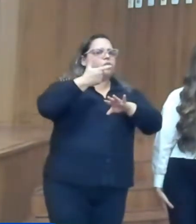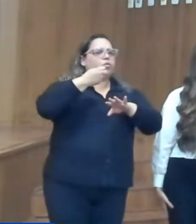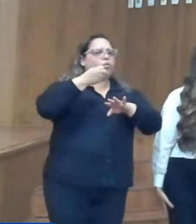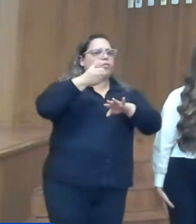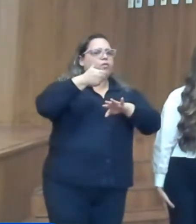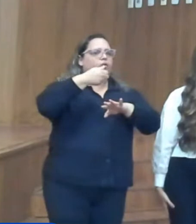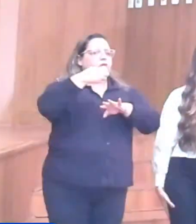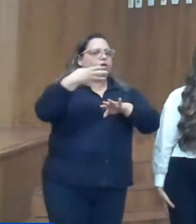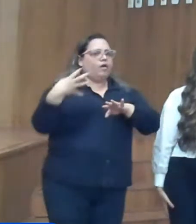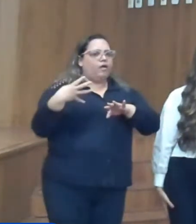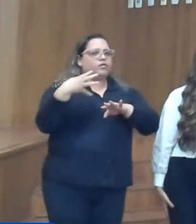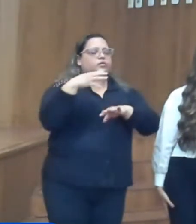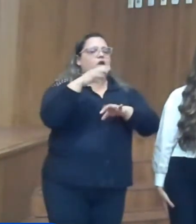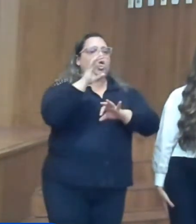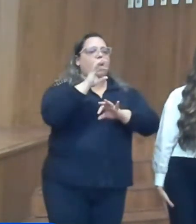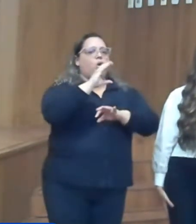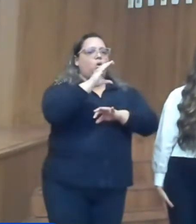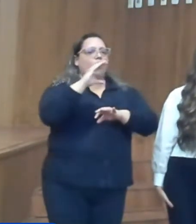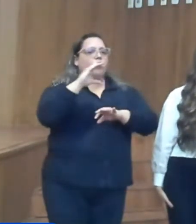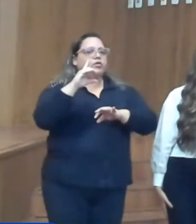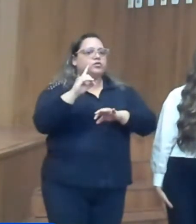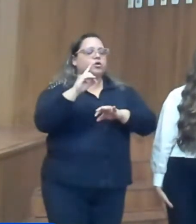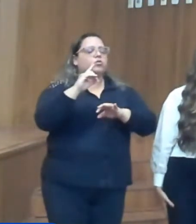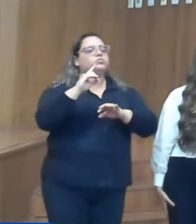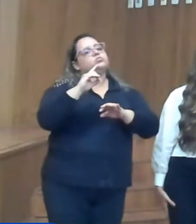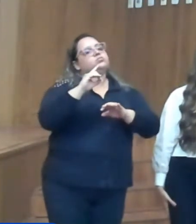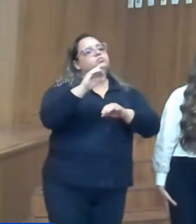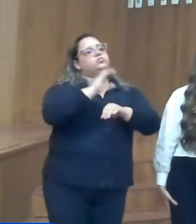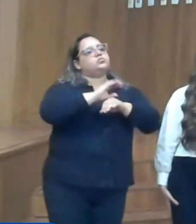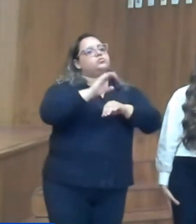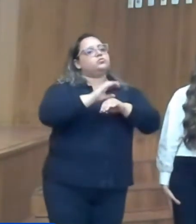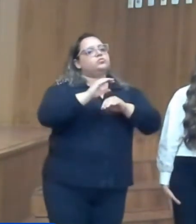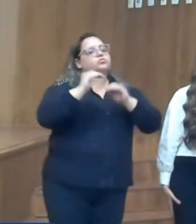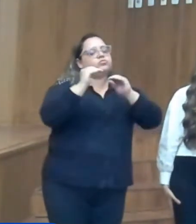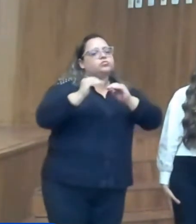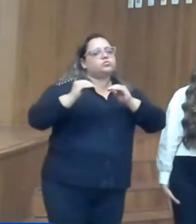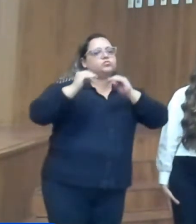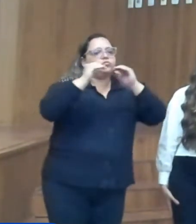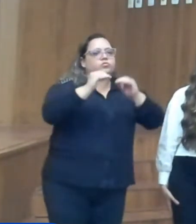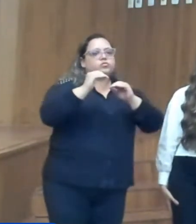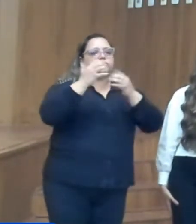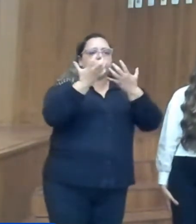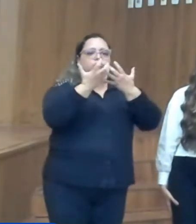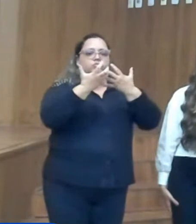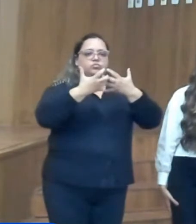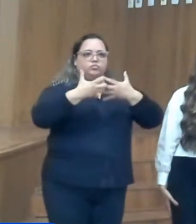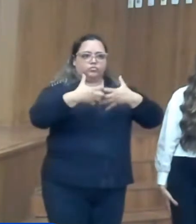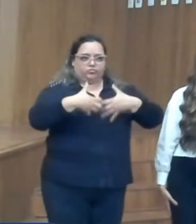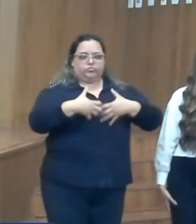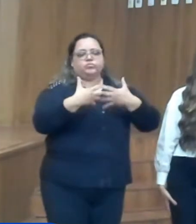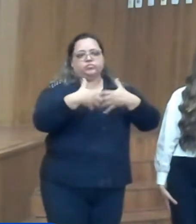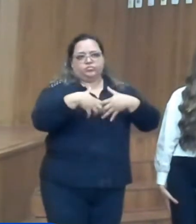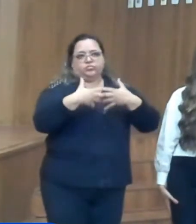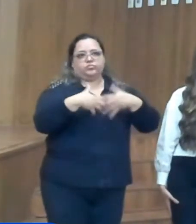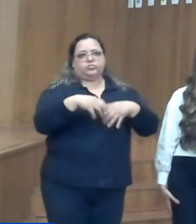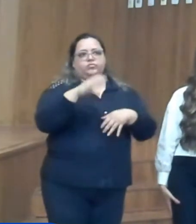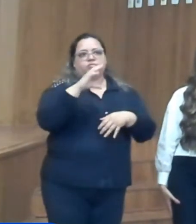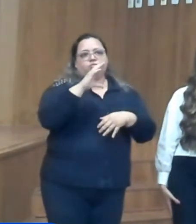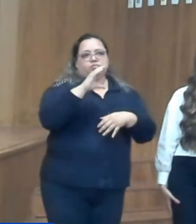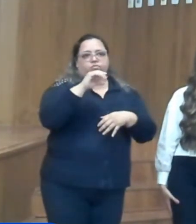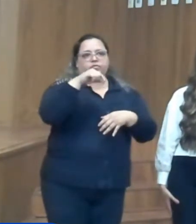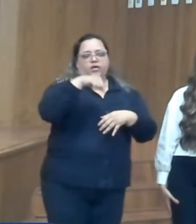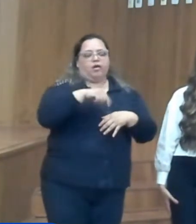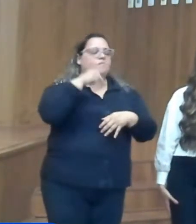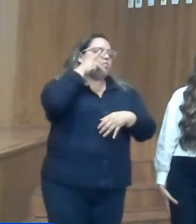do curso superior de licenciatura em matemática do Instituto Federal de Educação, Ciências e Tecnologia